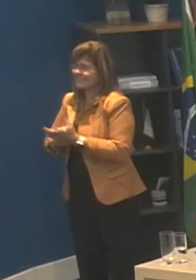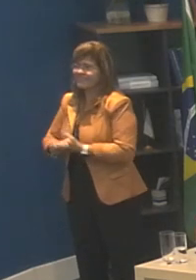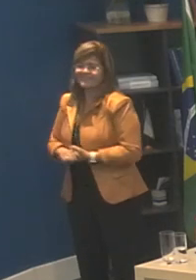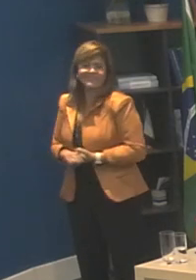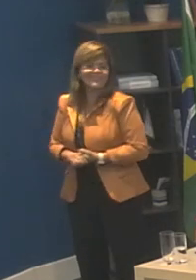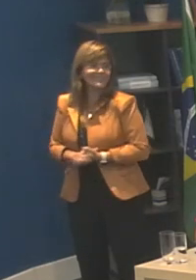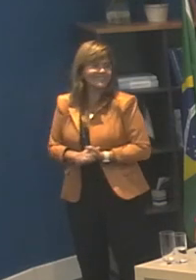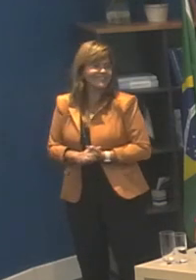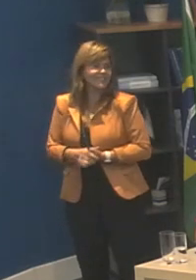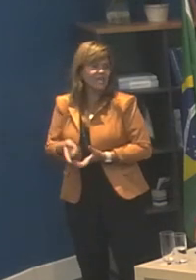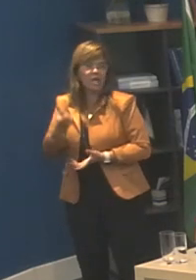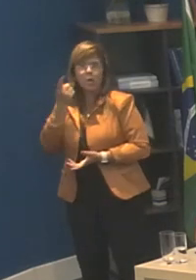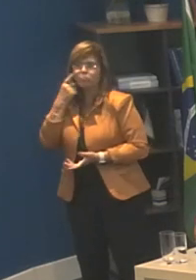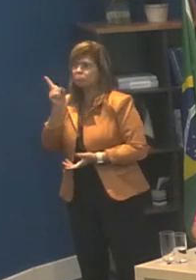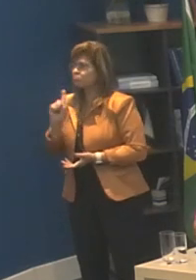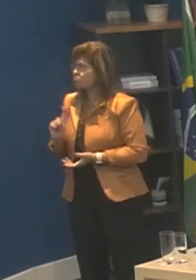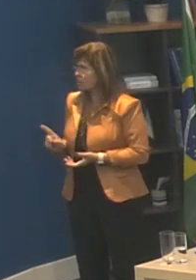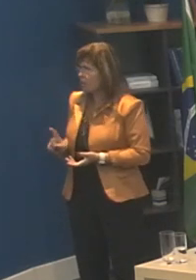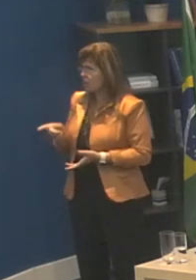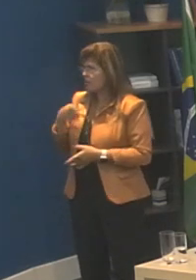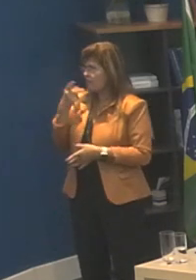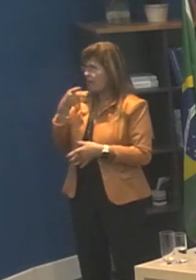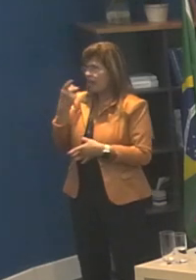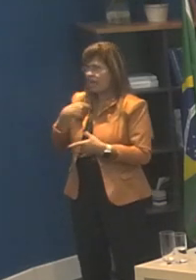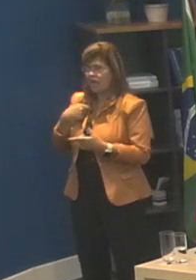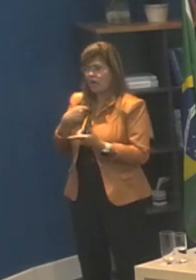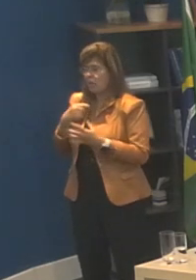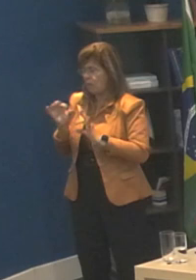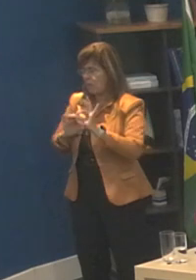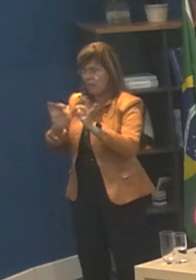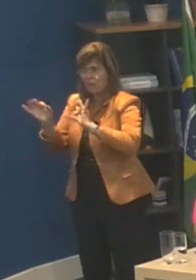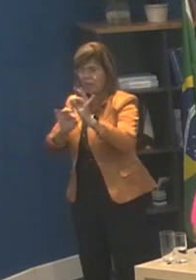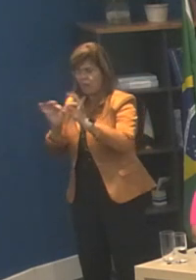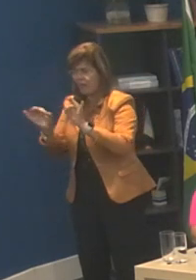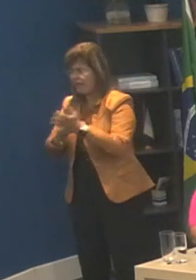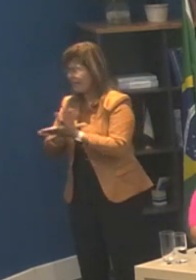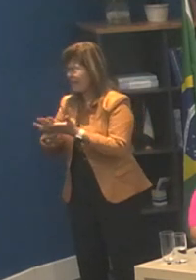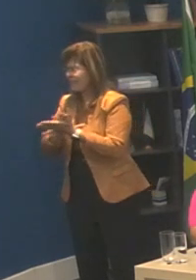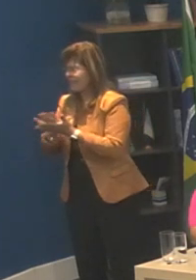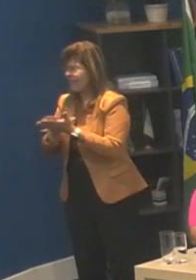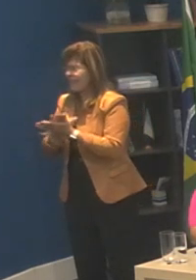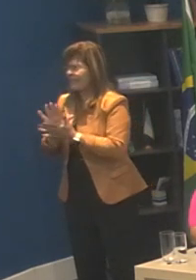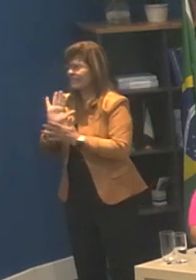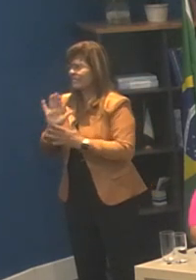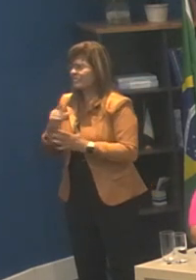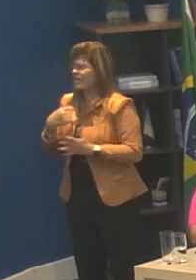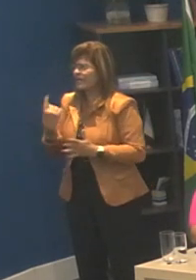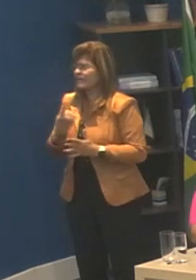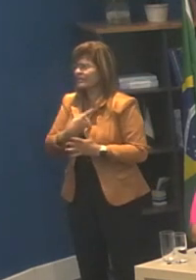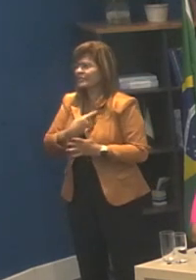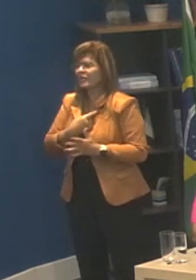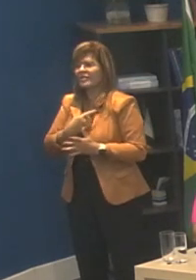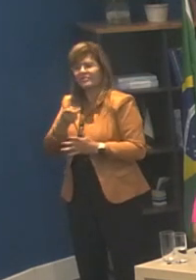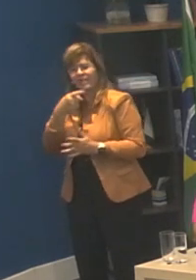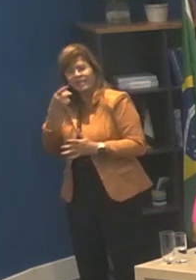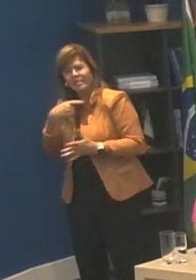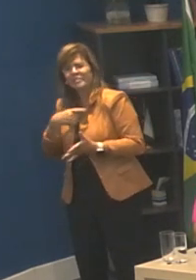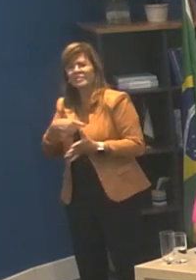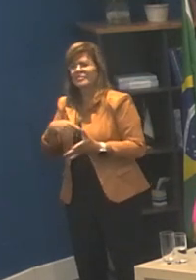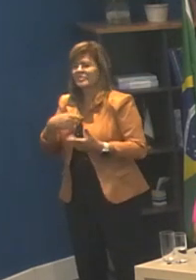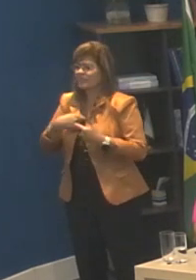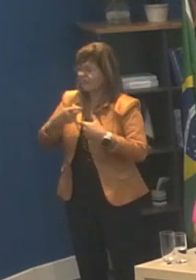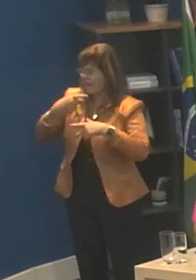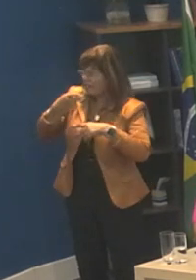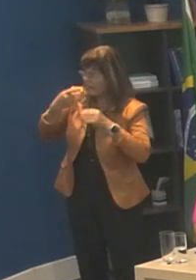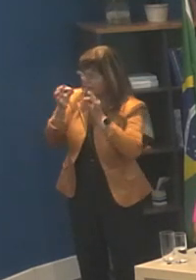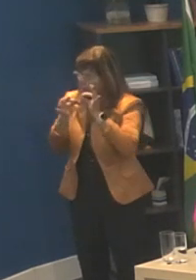Bom, eu não sabia que eu ia falar, eu não preparei nada para falar, mas nós do direito temos esse problema de falar muito realmente.